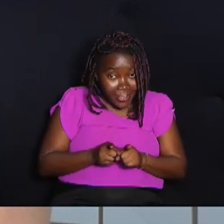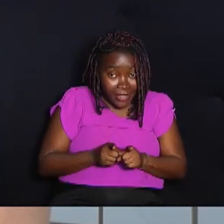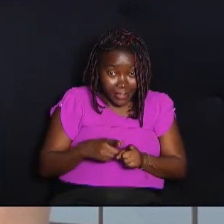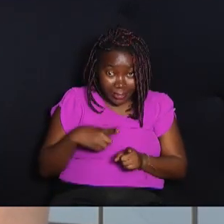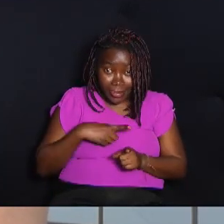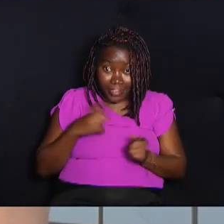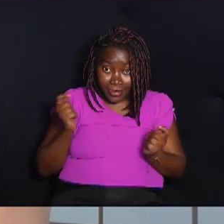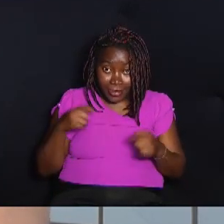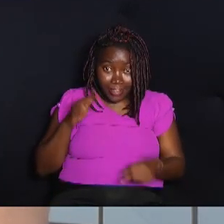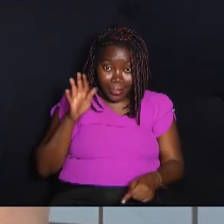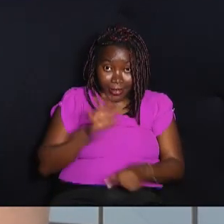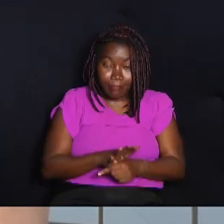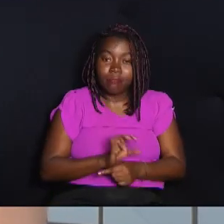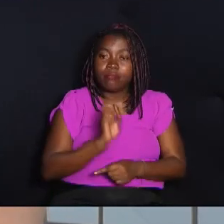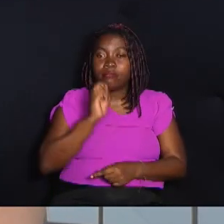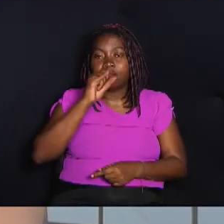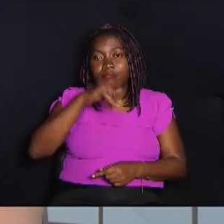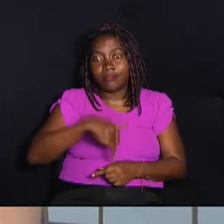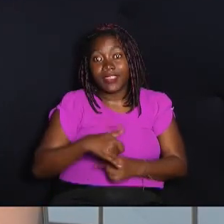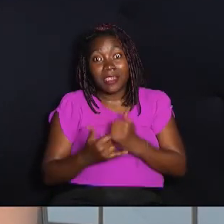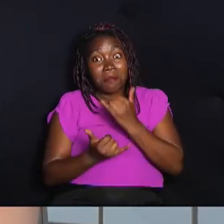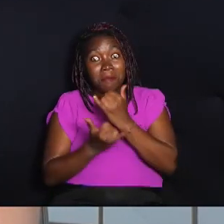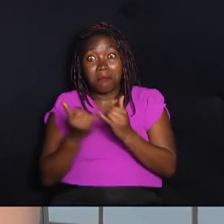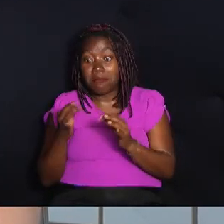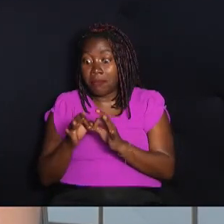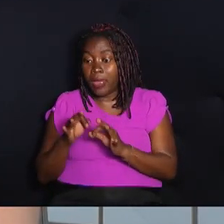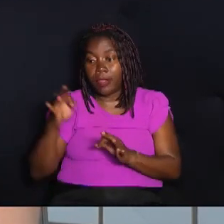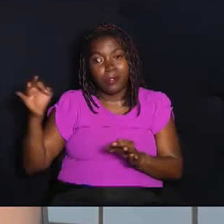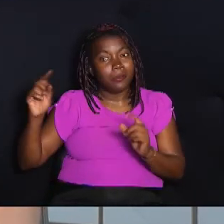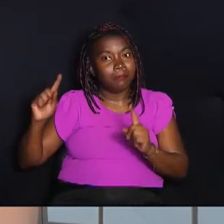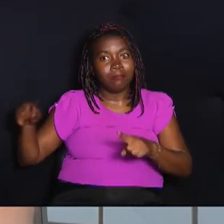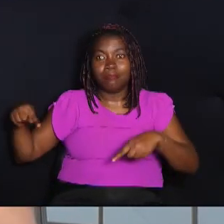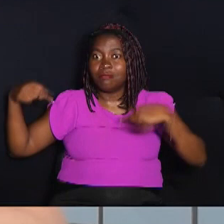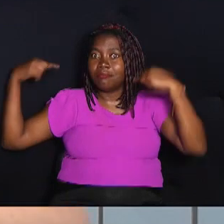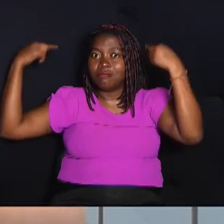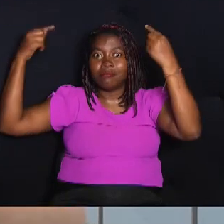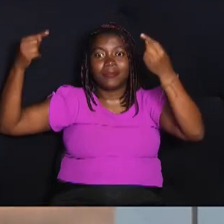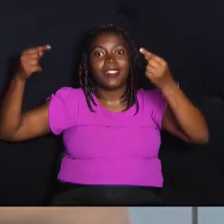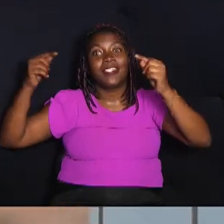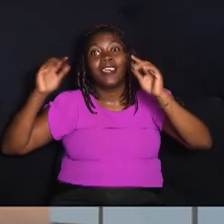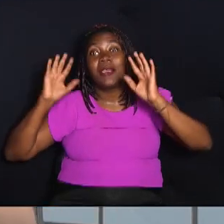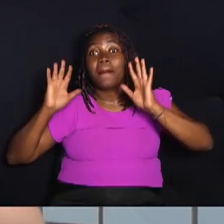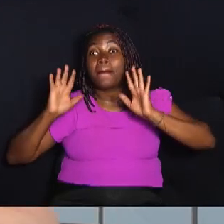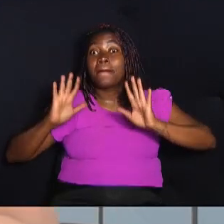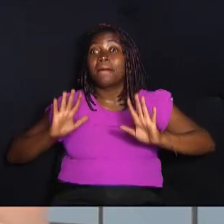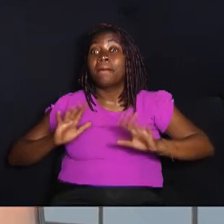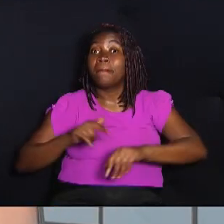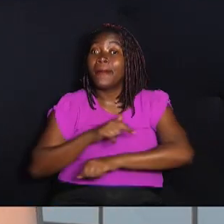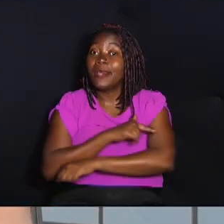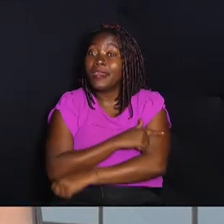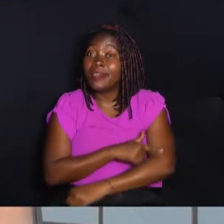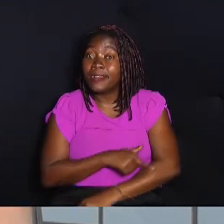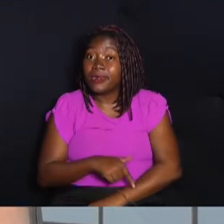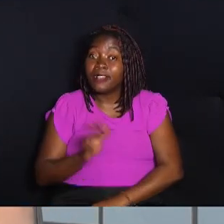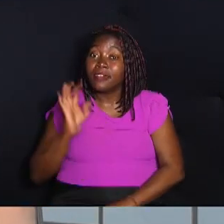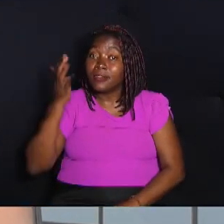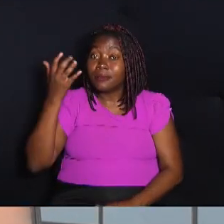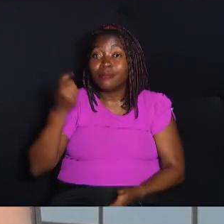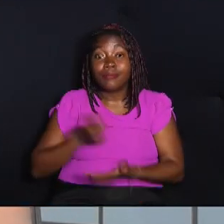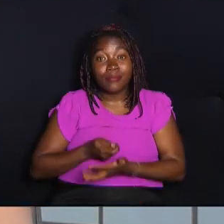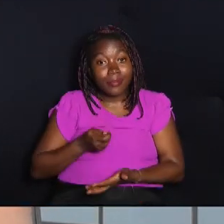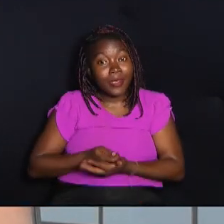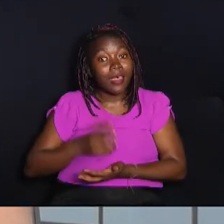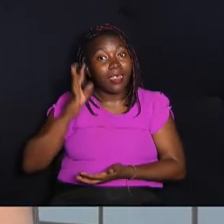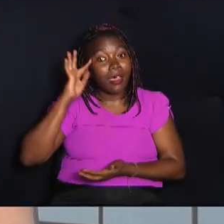Muito. A médio e longo prazo, muito maior. Sim. Né? Mas são atitudes ou situações que a gente precisava pensar